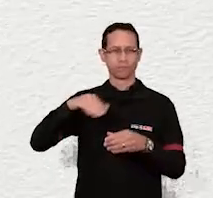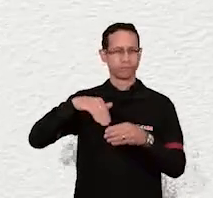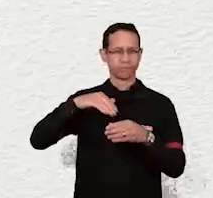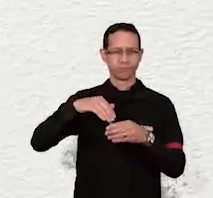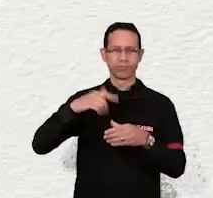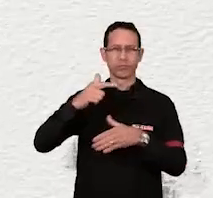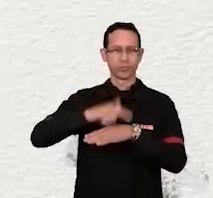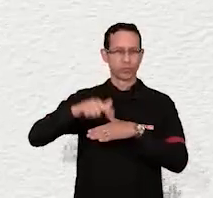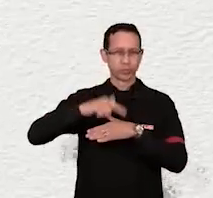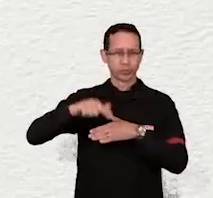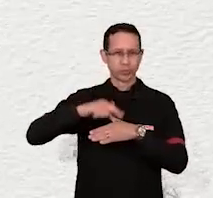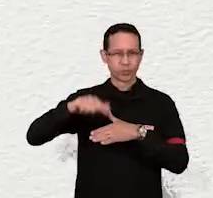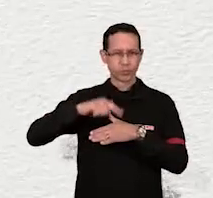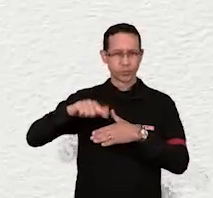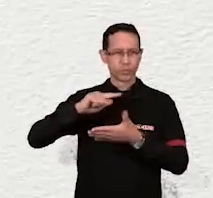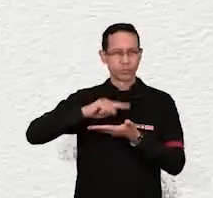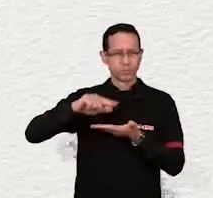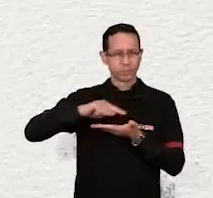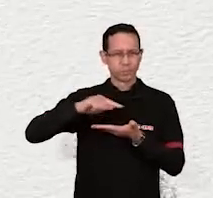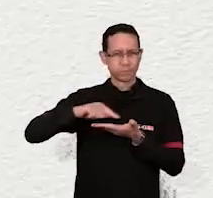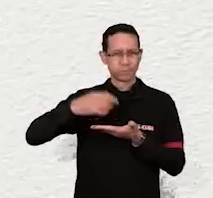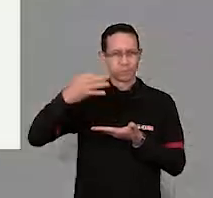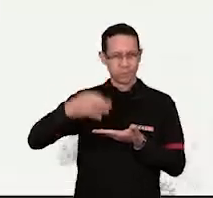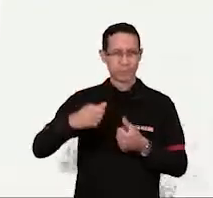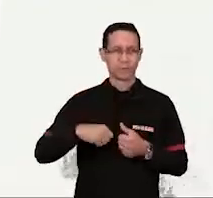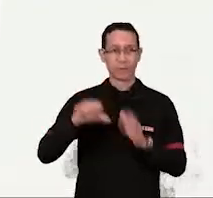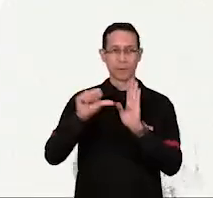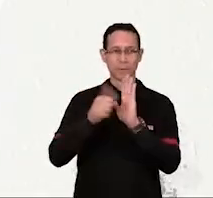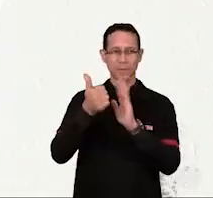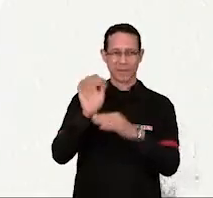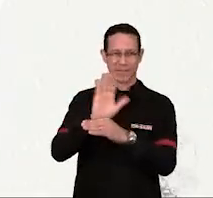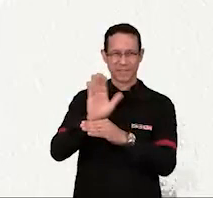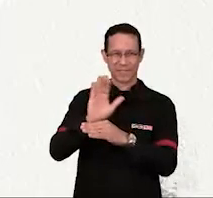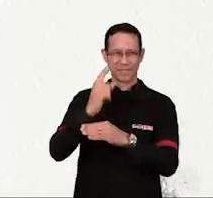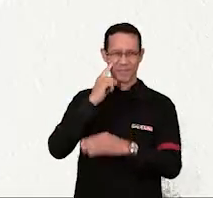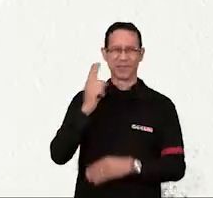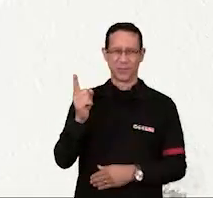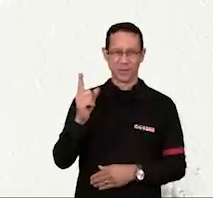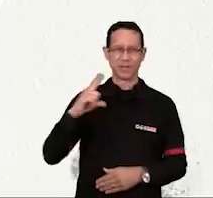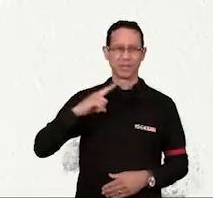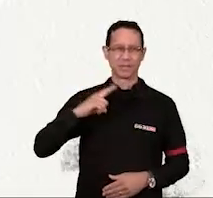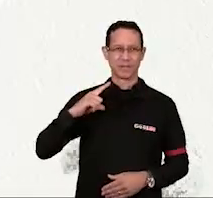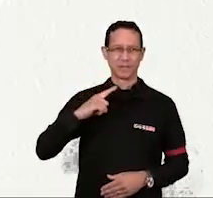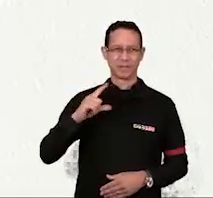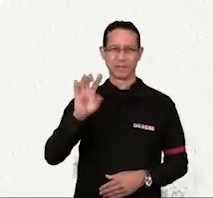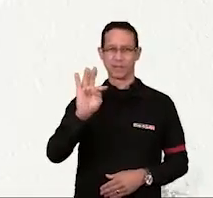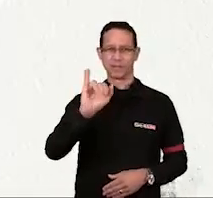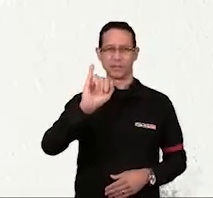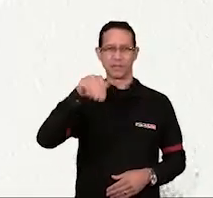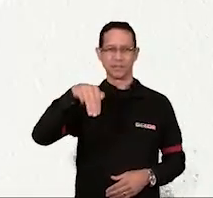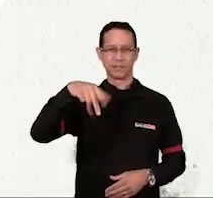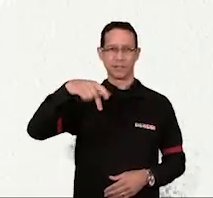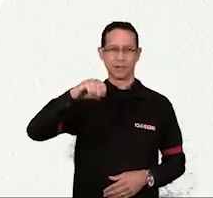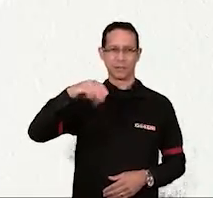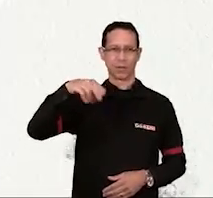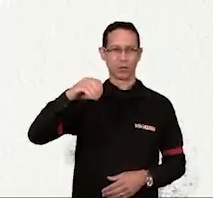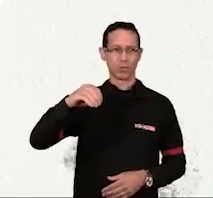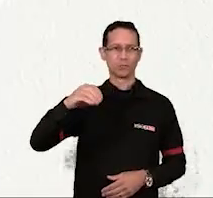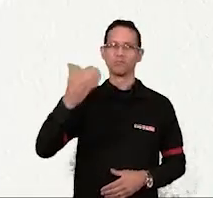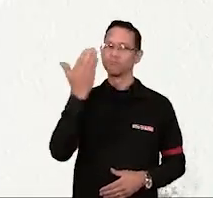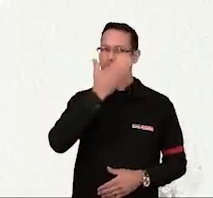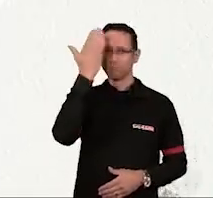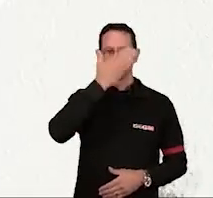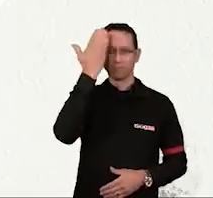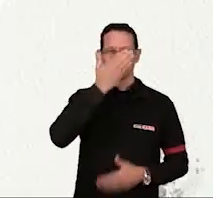otológica, como nesse quadro aqui, ó. No primeiro vídeo que a gente viu até o tímpano. Aqui é impossível visualizar o